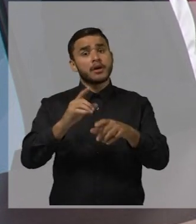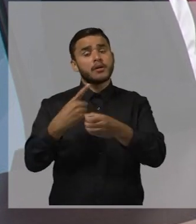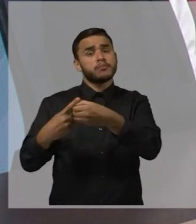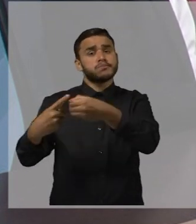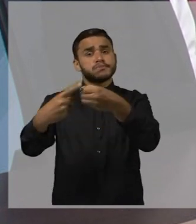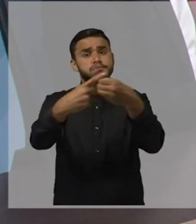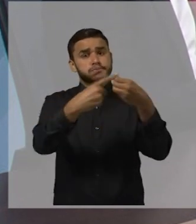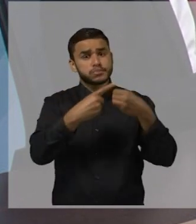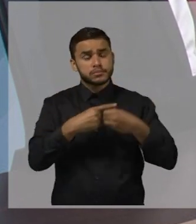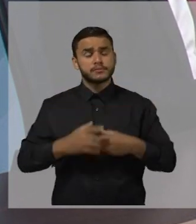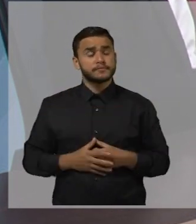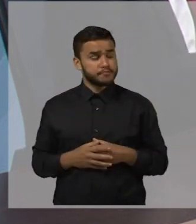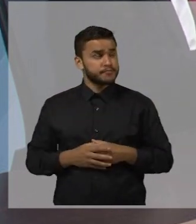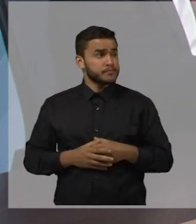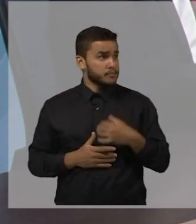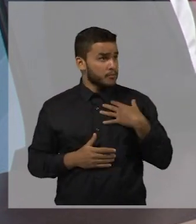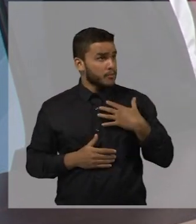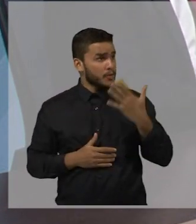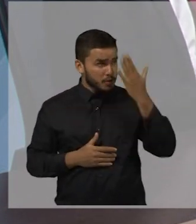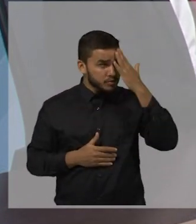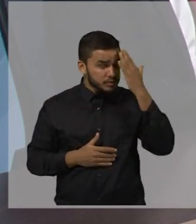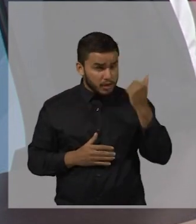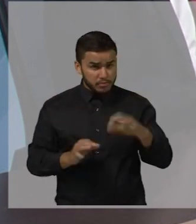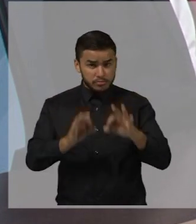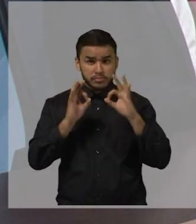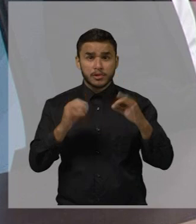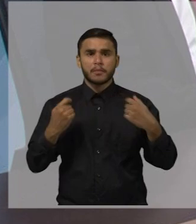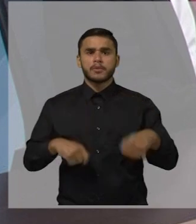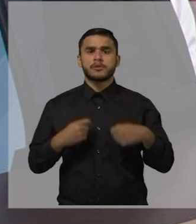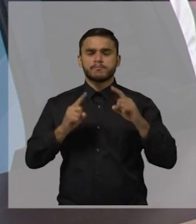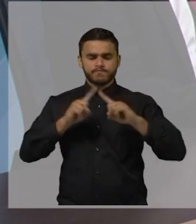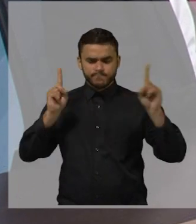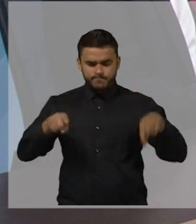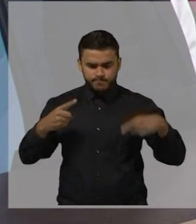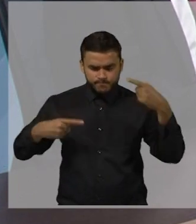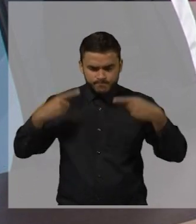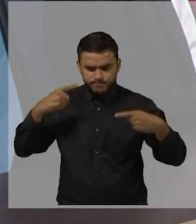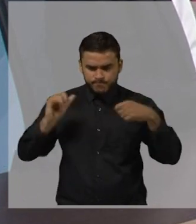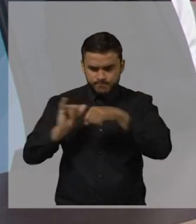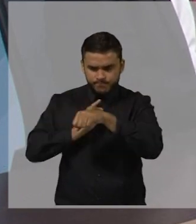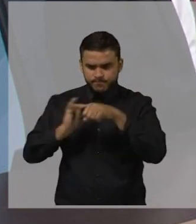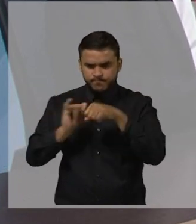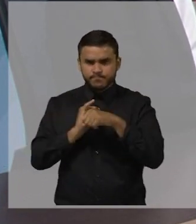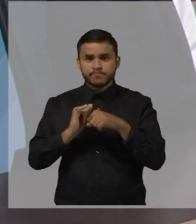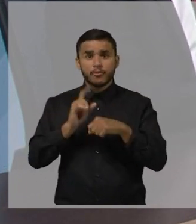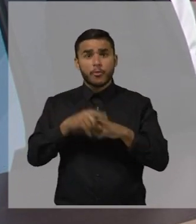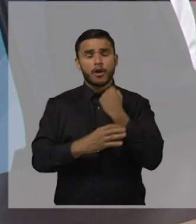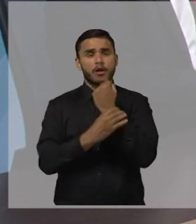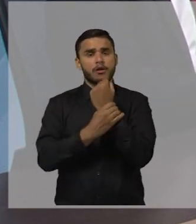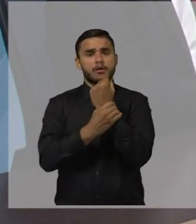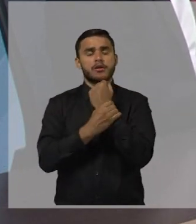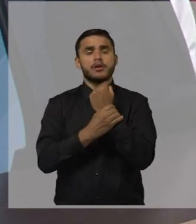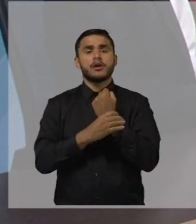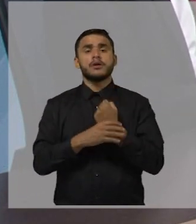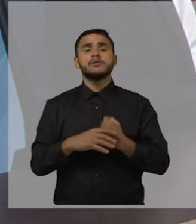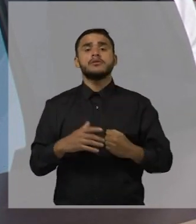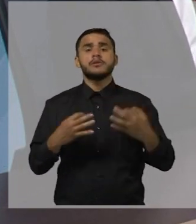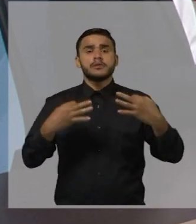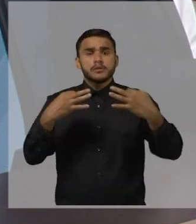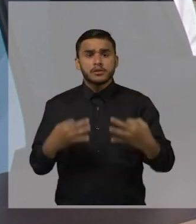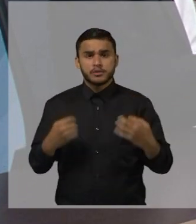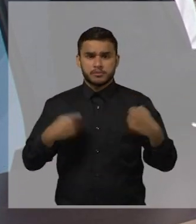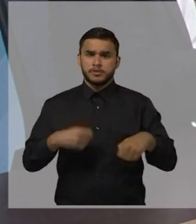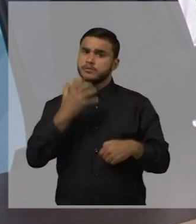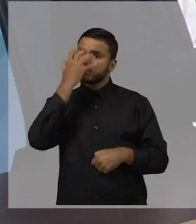Nós temos que ter uma política de segurança pública que prestigie a competência, a dedicação e